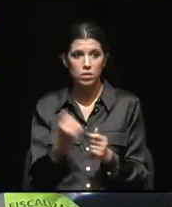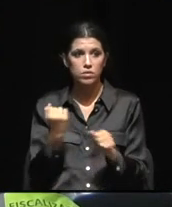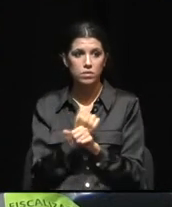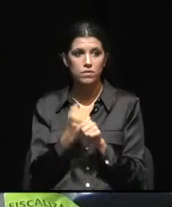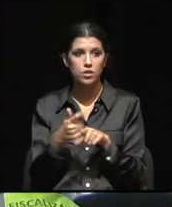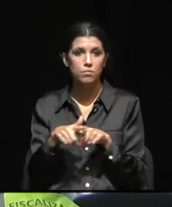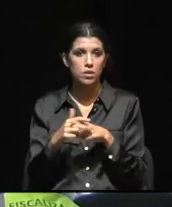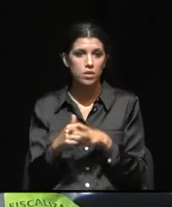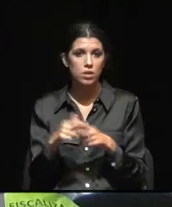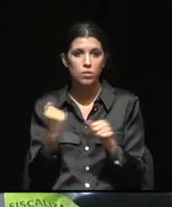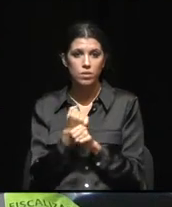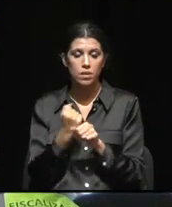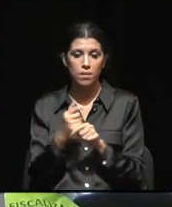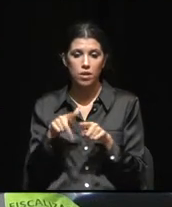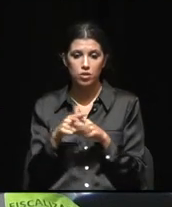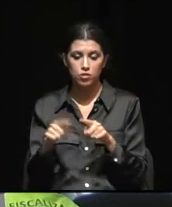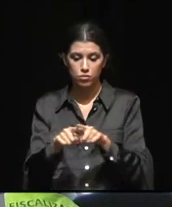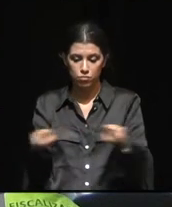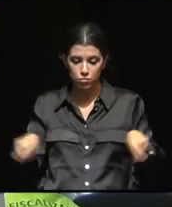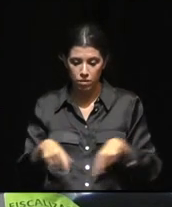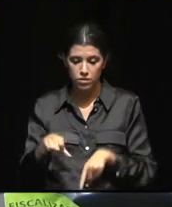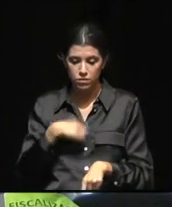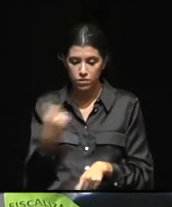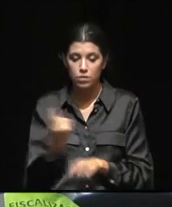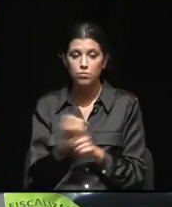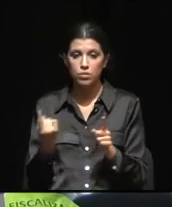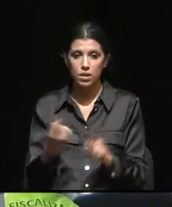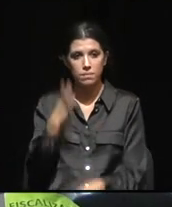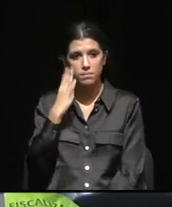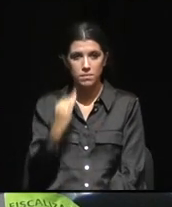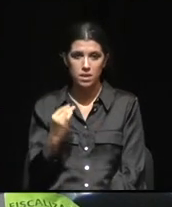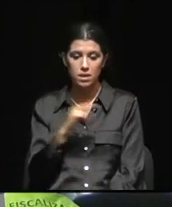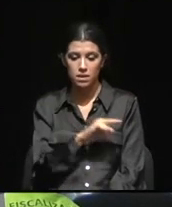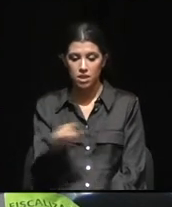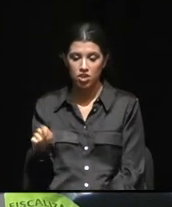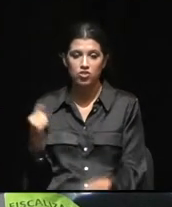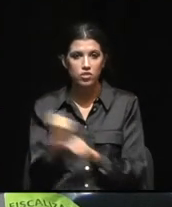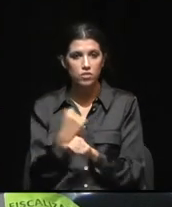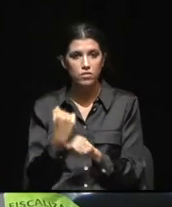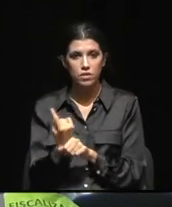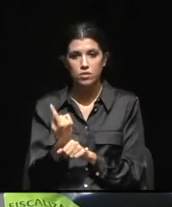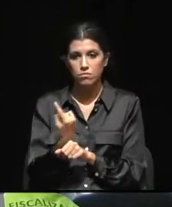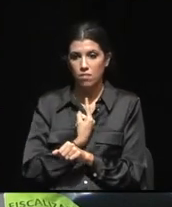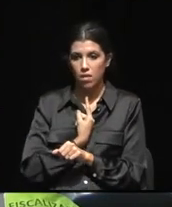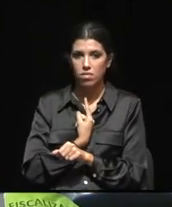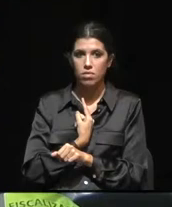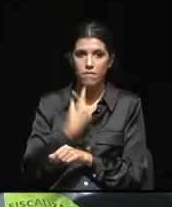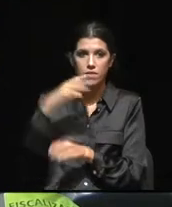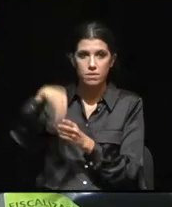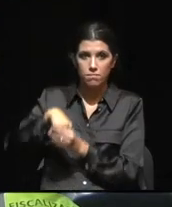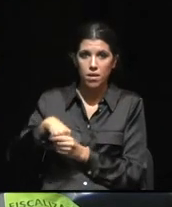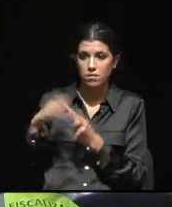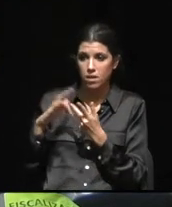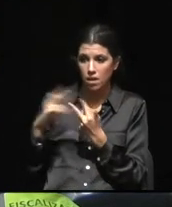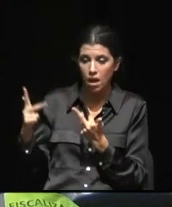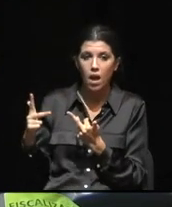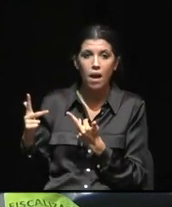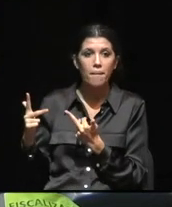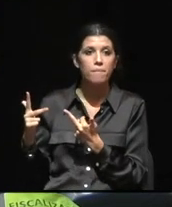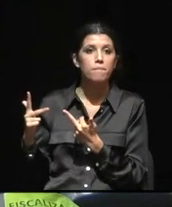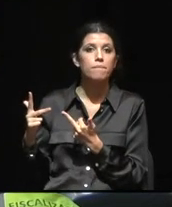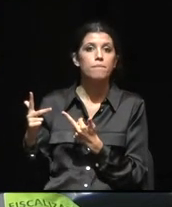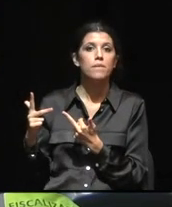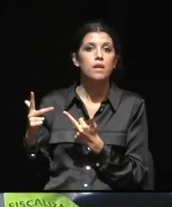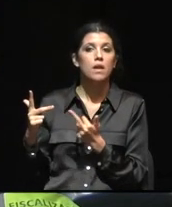e trabalhos de reabilitação de espaços verdes porque nos parece que que estes serviços devem ser internalizados na Câmara Municipal a